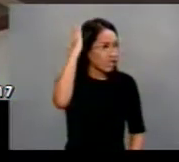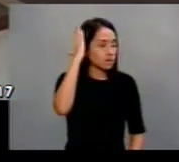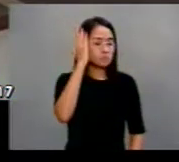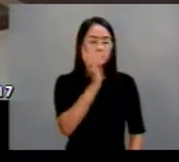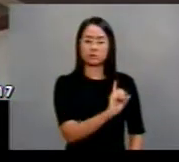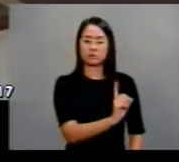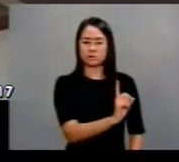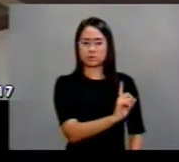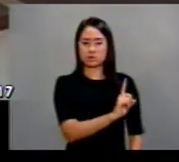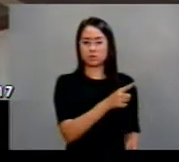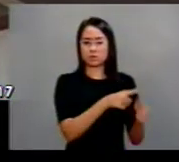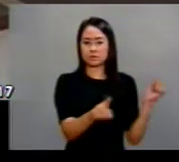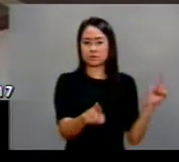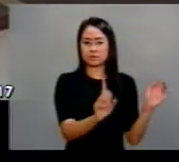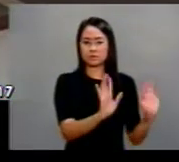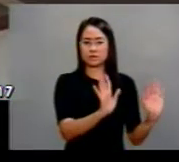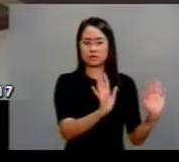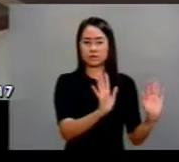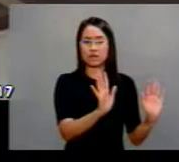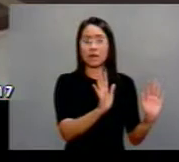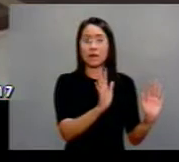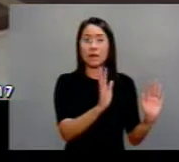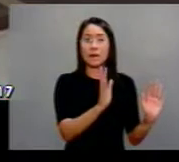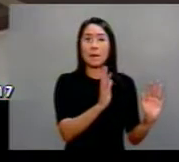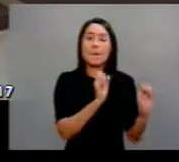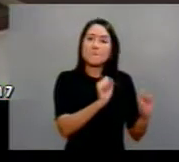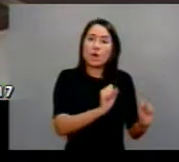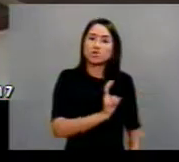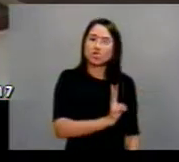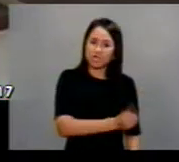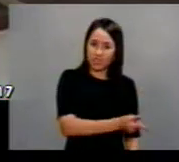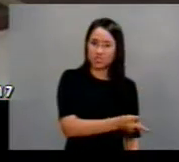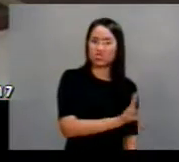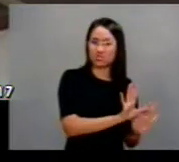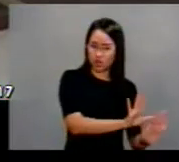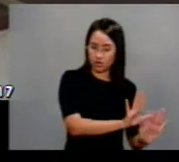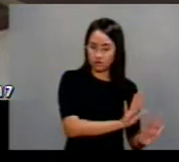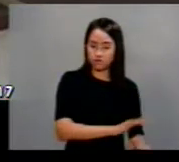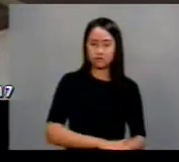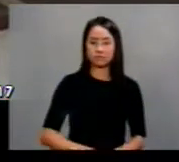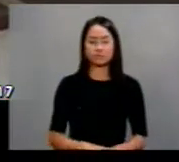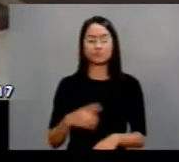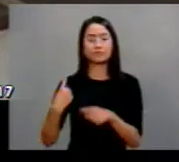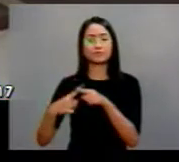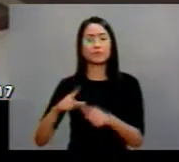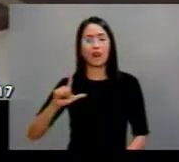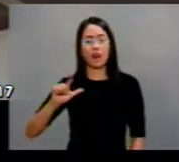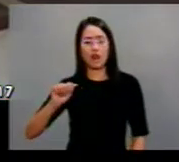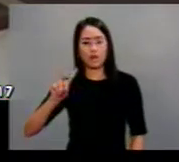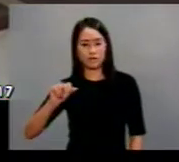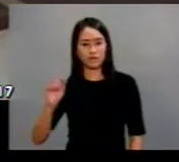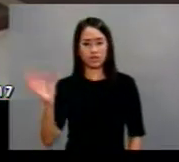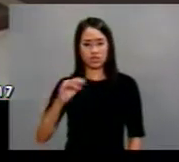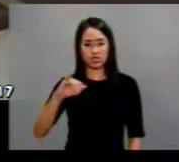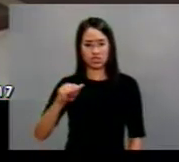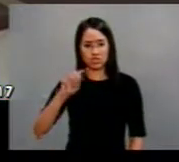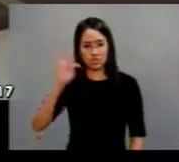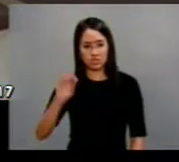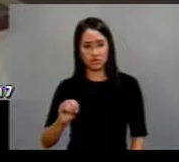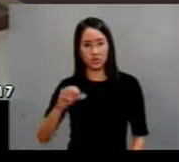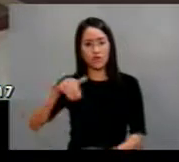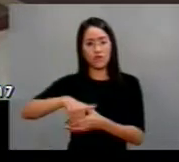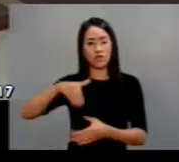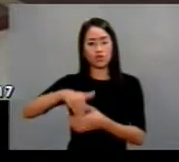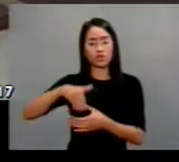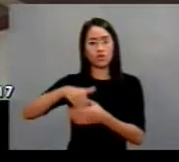a sua própria salvaguarda contra as investigações. Não à toa, a bancada da Lava Jato, ela votou a favor de Temer, e por